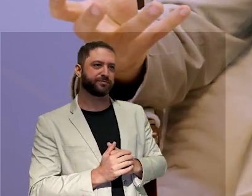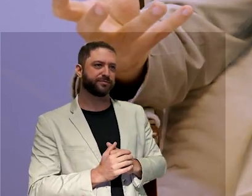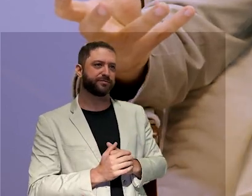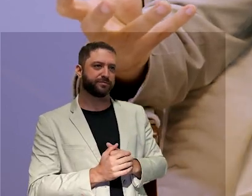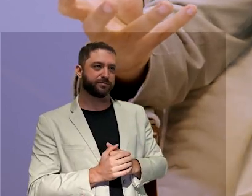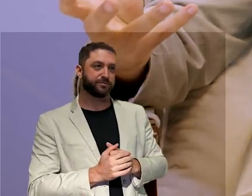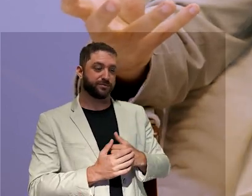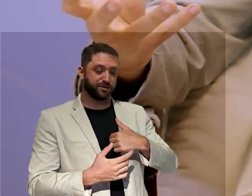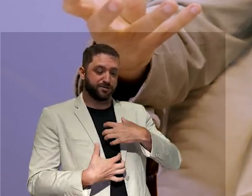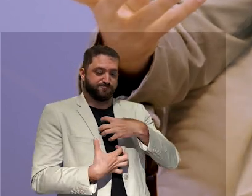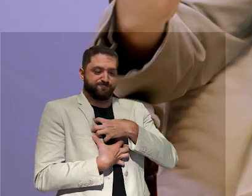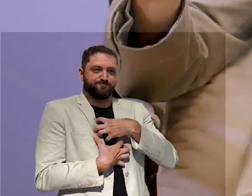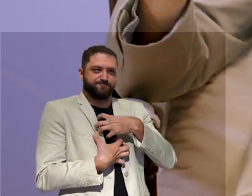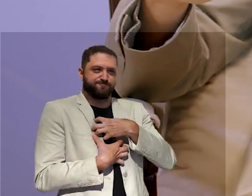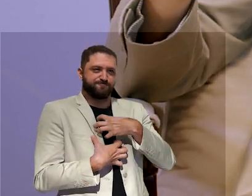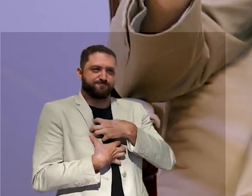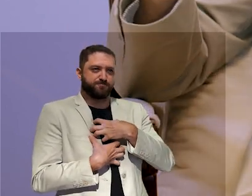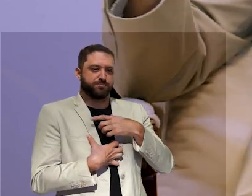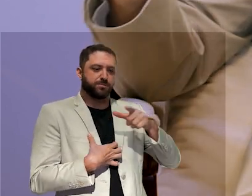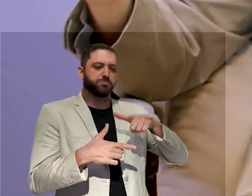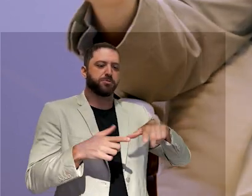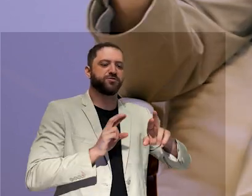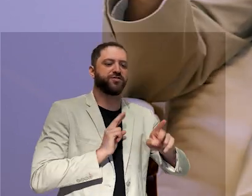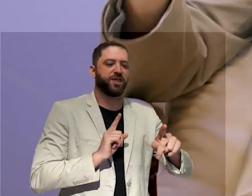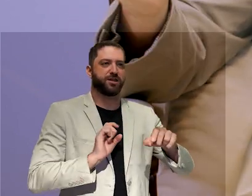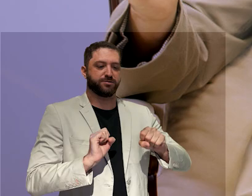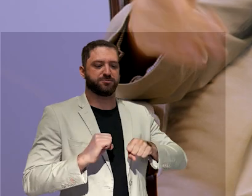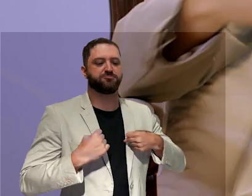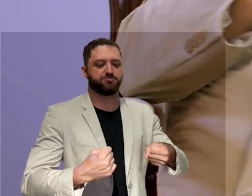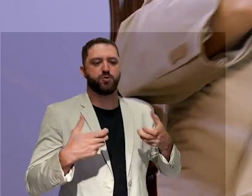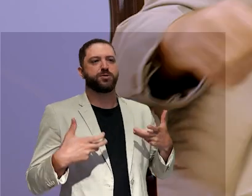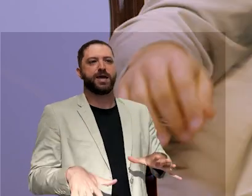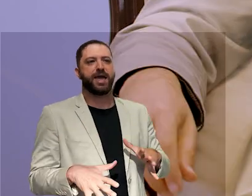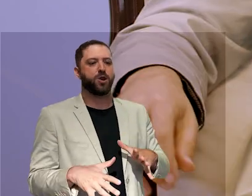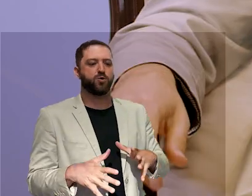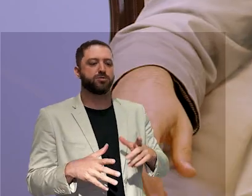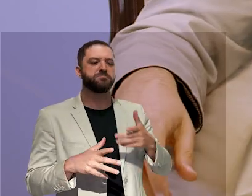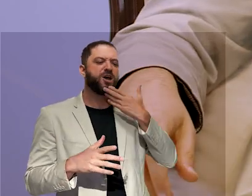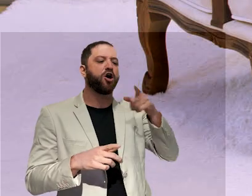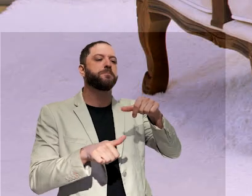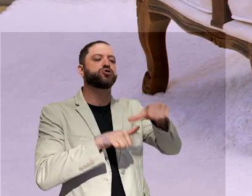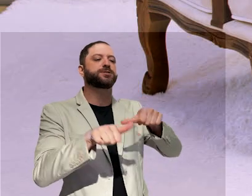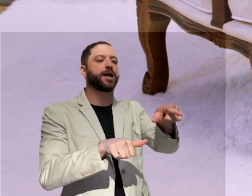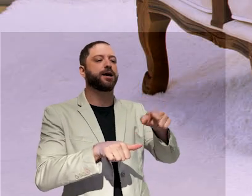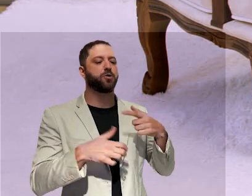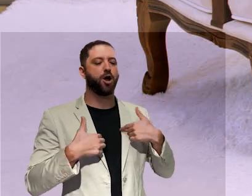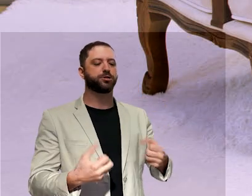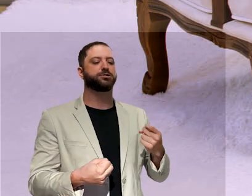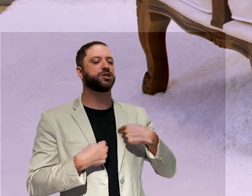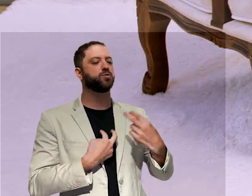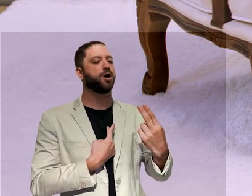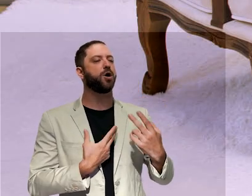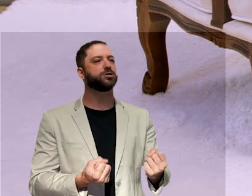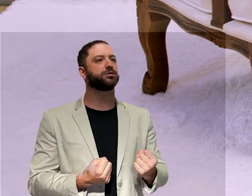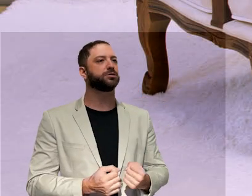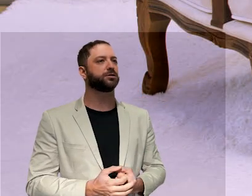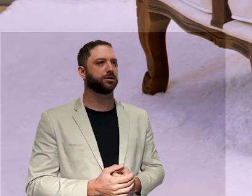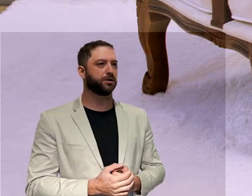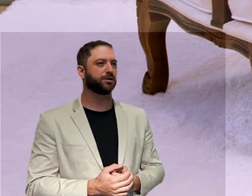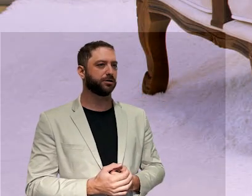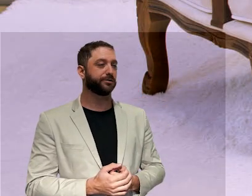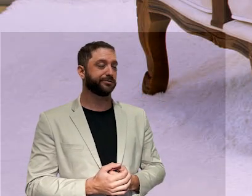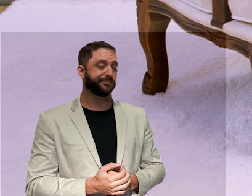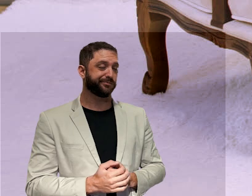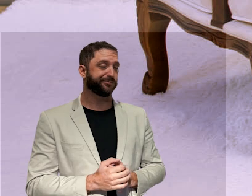do meu sentir, para não ter que lidar e enfrentar com o que me dói. E aí a gente vai criando